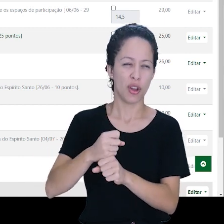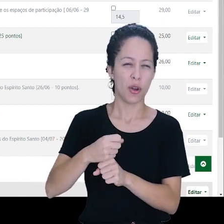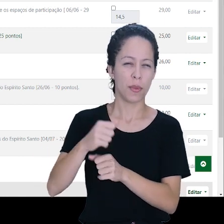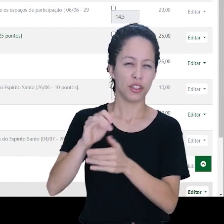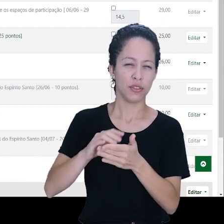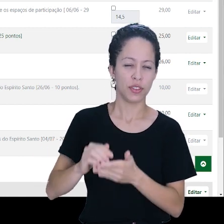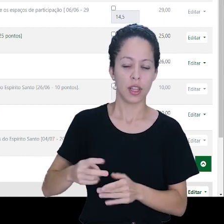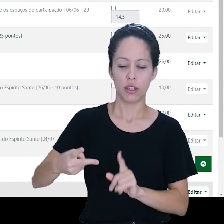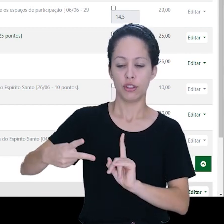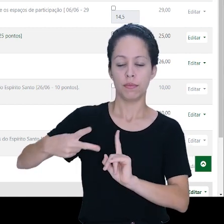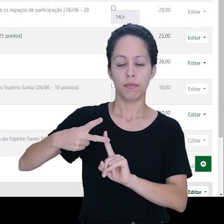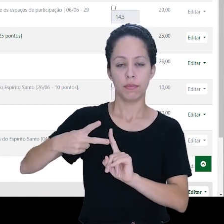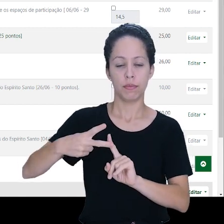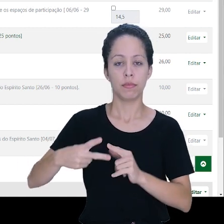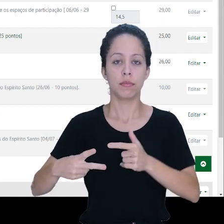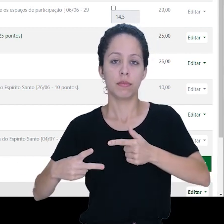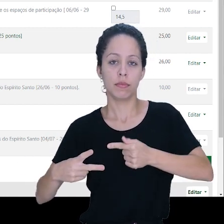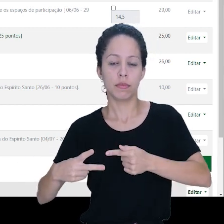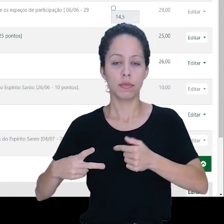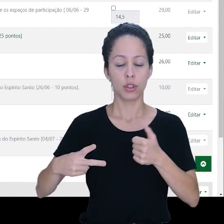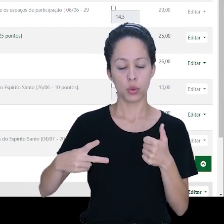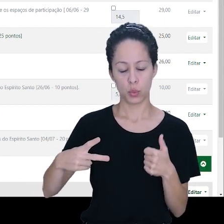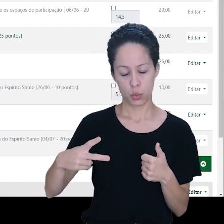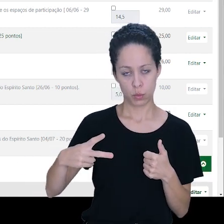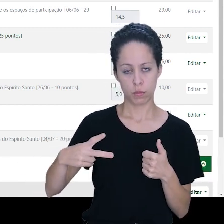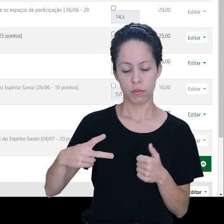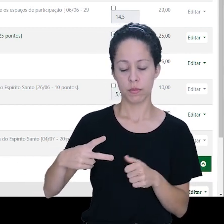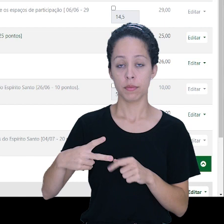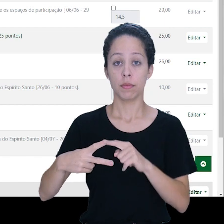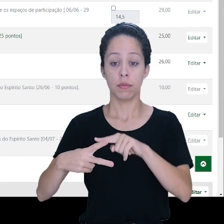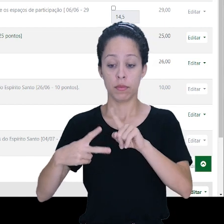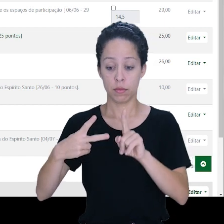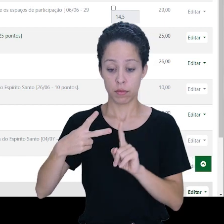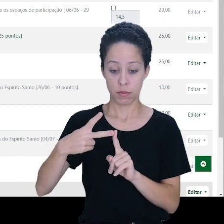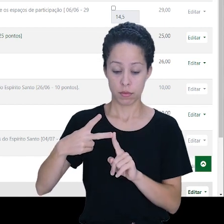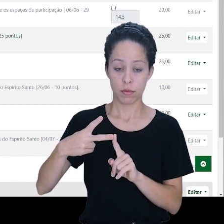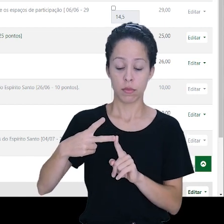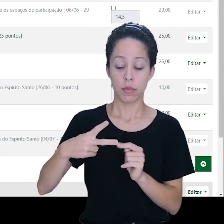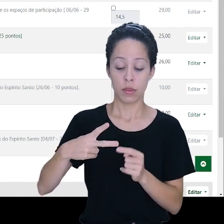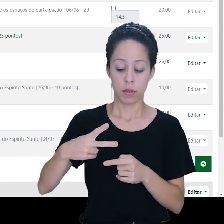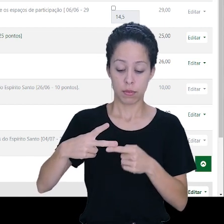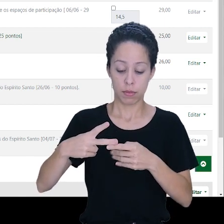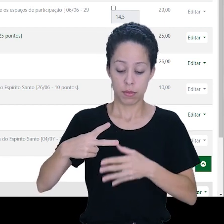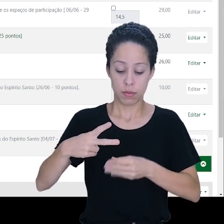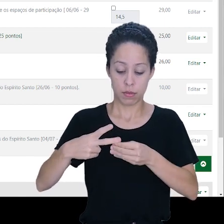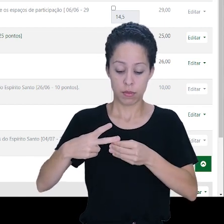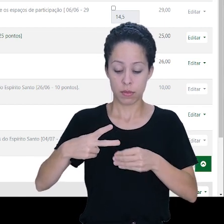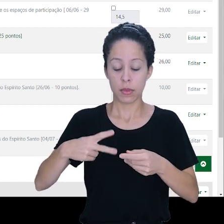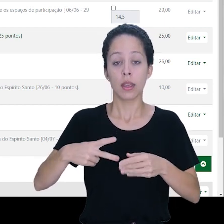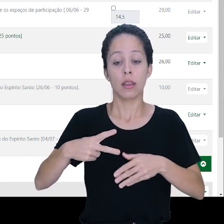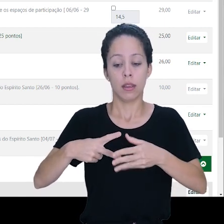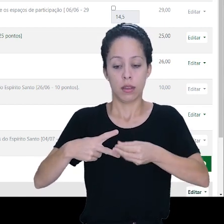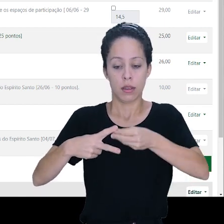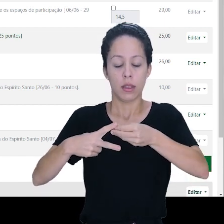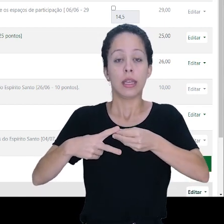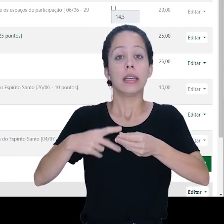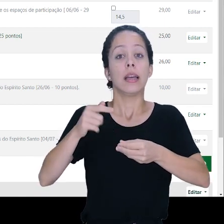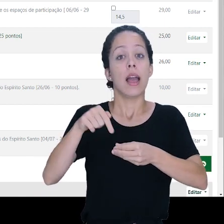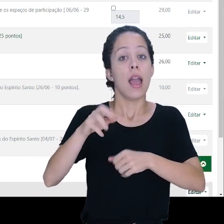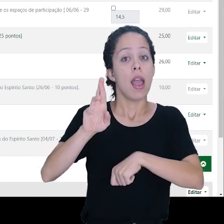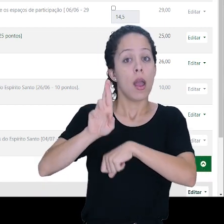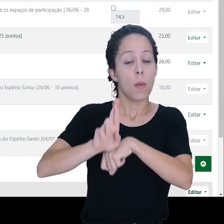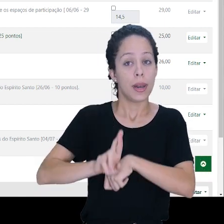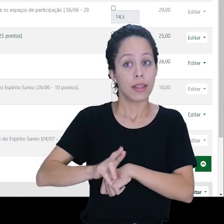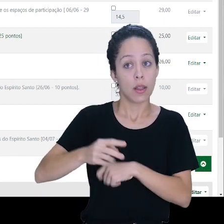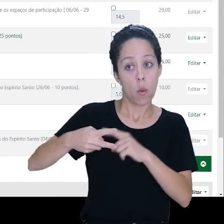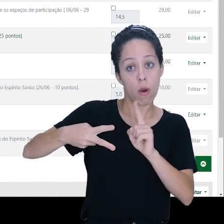atividades na categoria atividades B dá 71 pontos e a soma que das atividades de recuperação B também